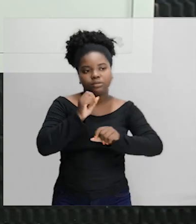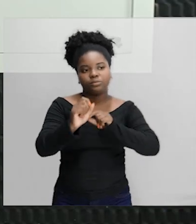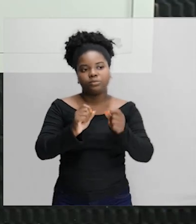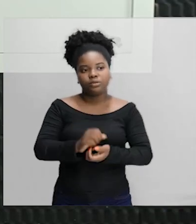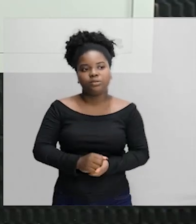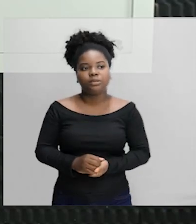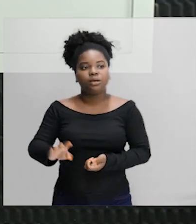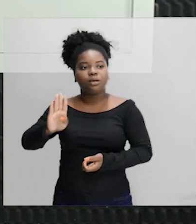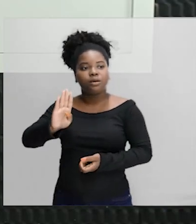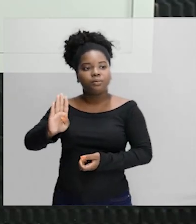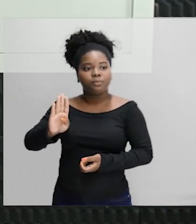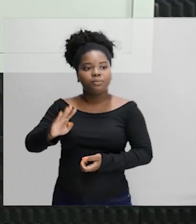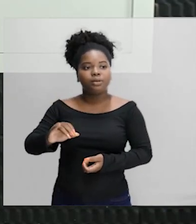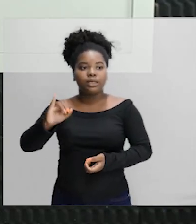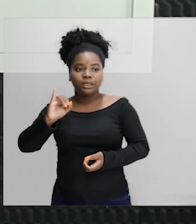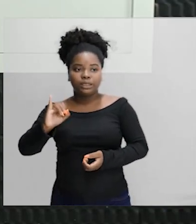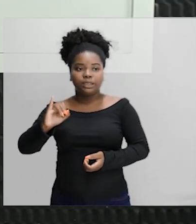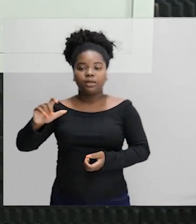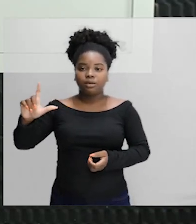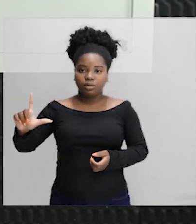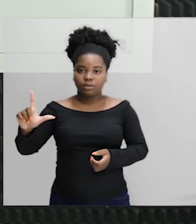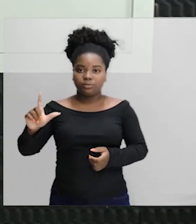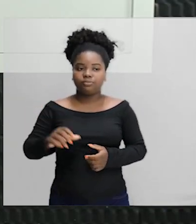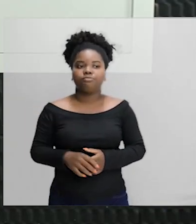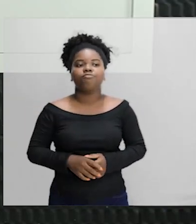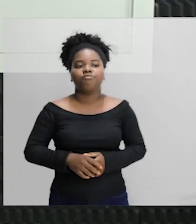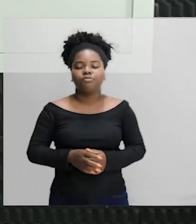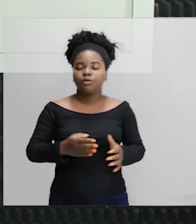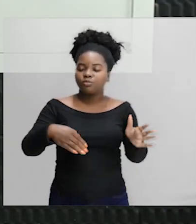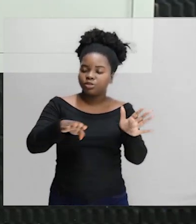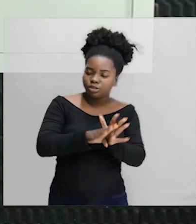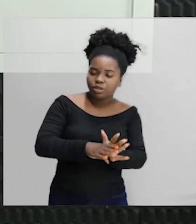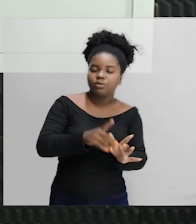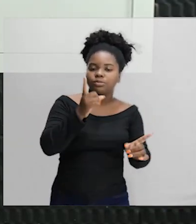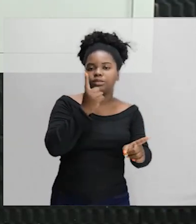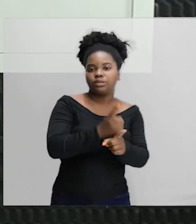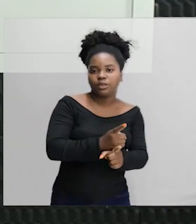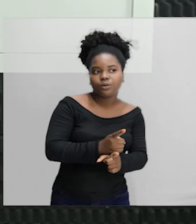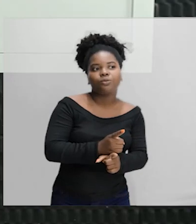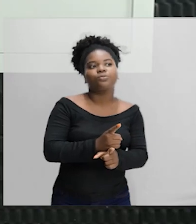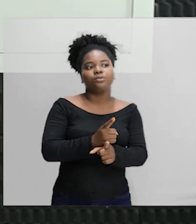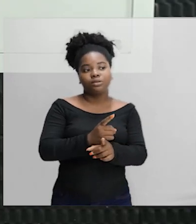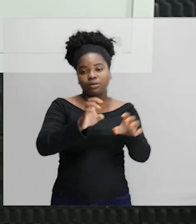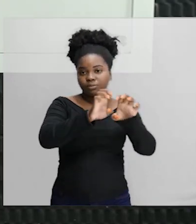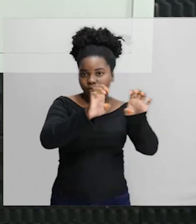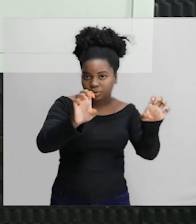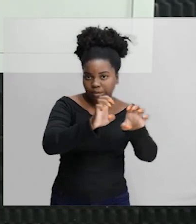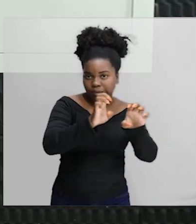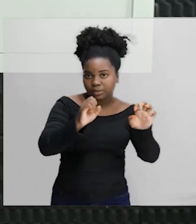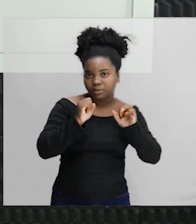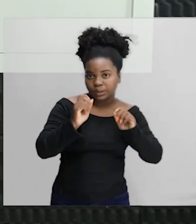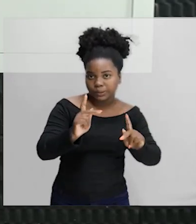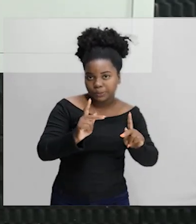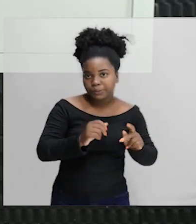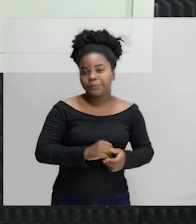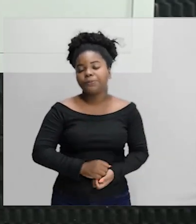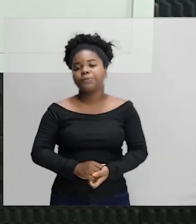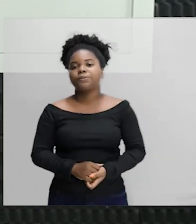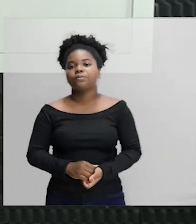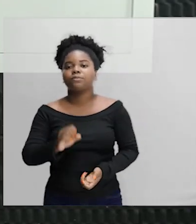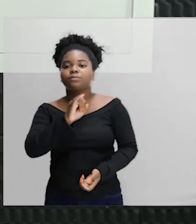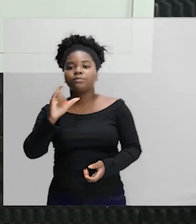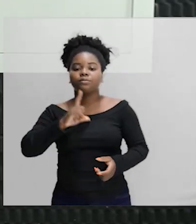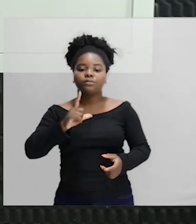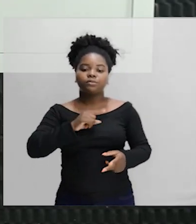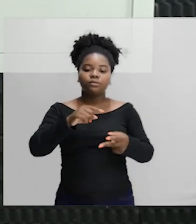Campo, corrente, comprimento. Nós chegamos aqui nesta equação. Tá ok? Se tem